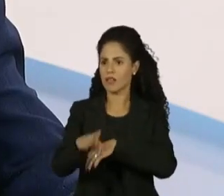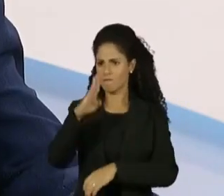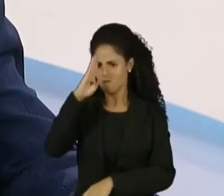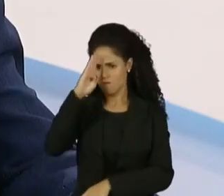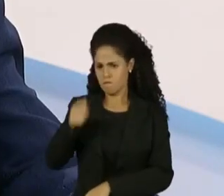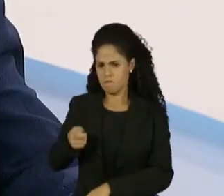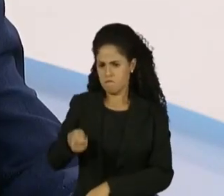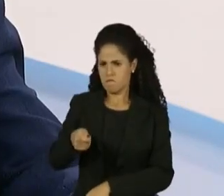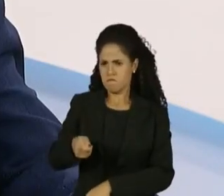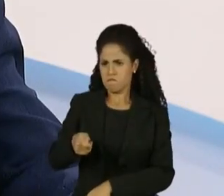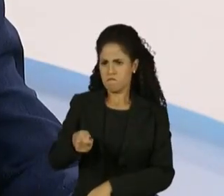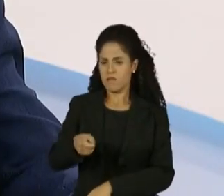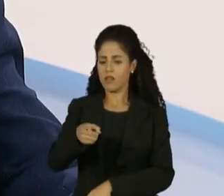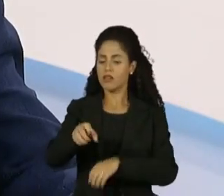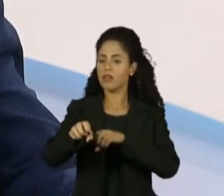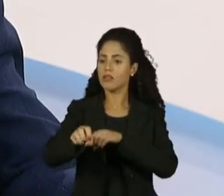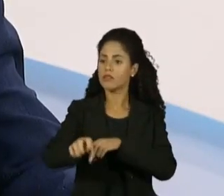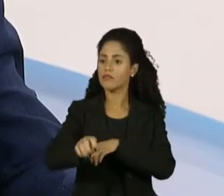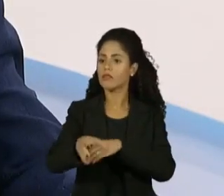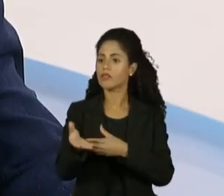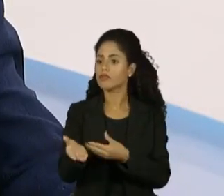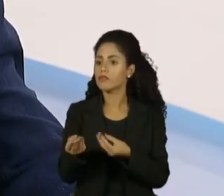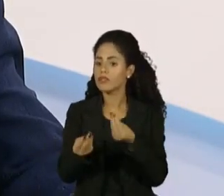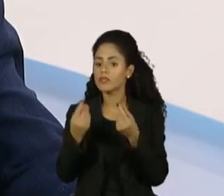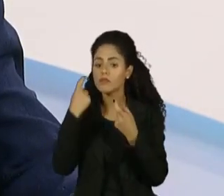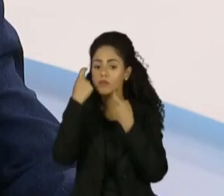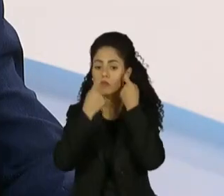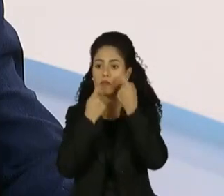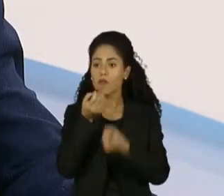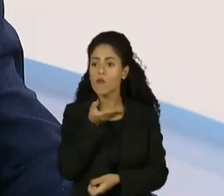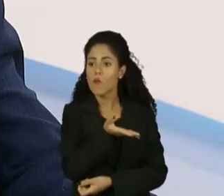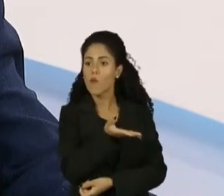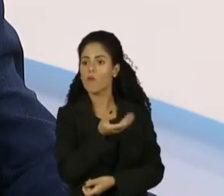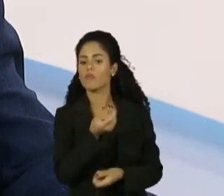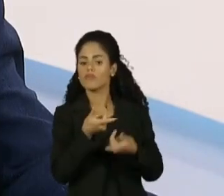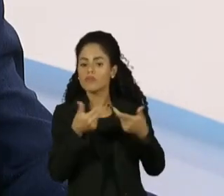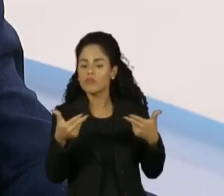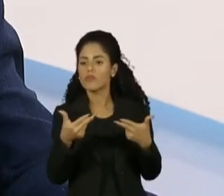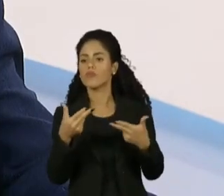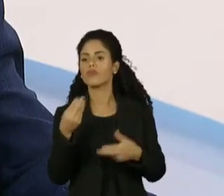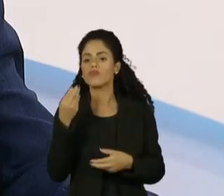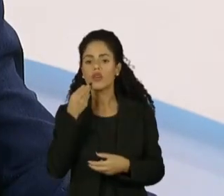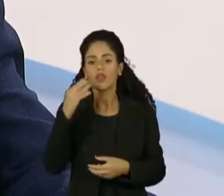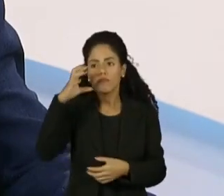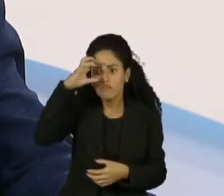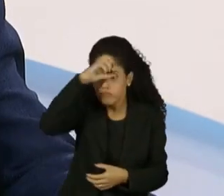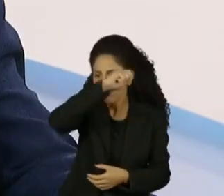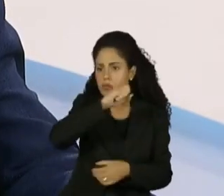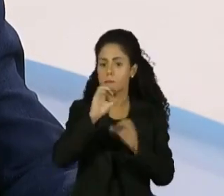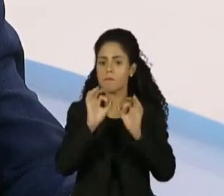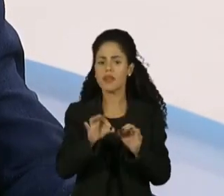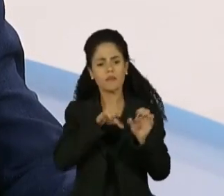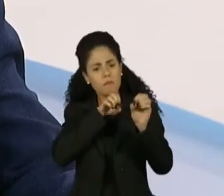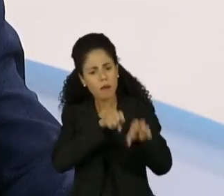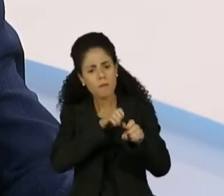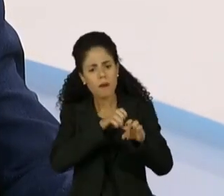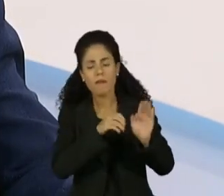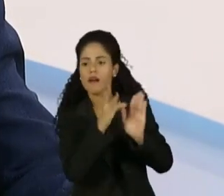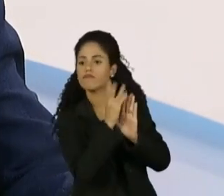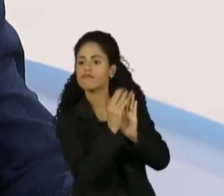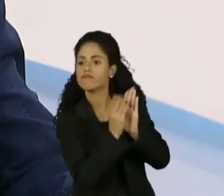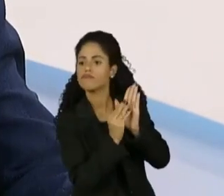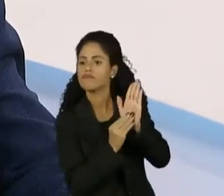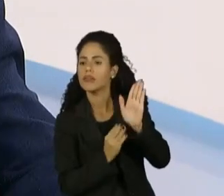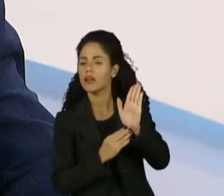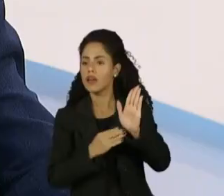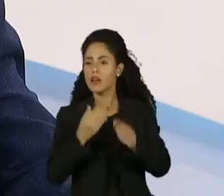militante como se encara a educação, sem a preocupação na questão científica de transmitir o conteúdo e permitir que os